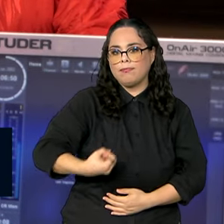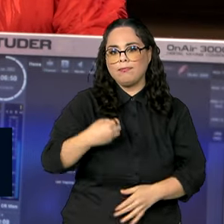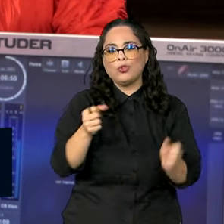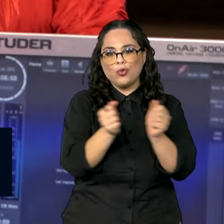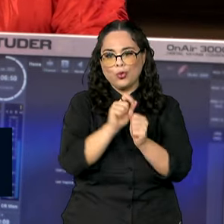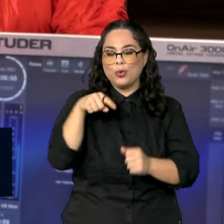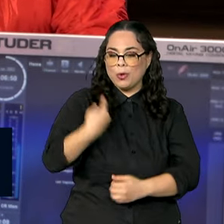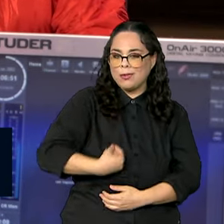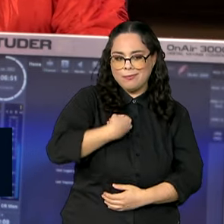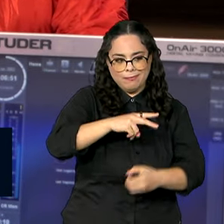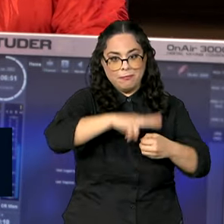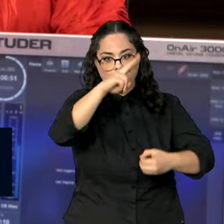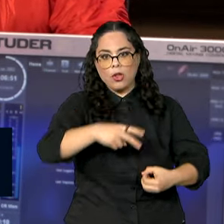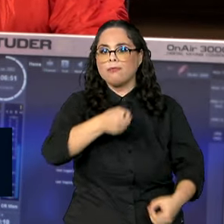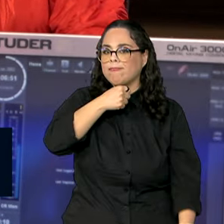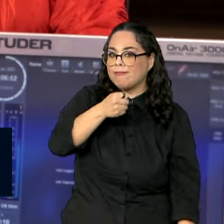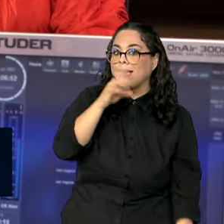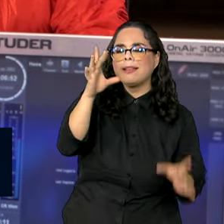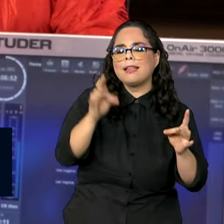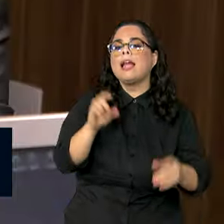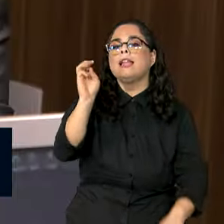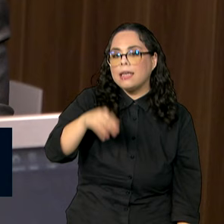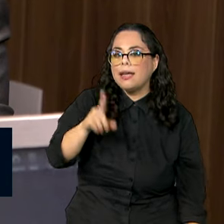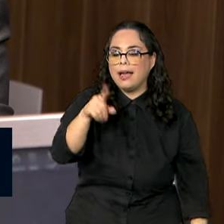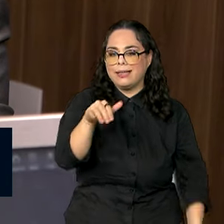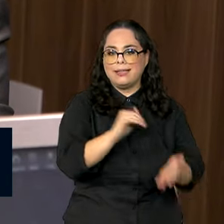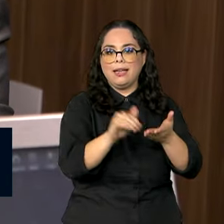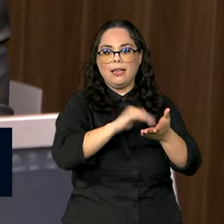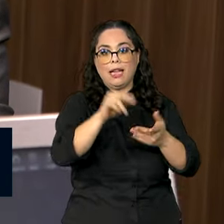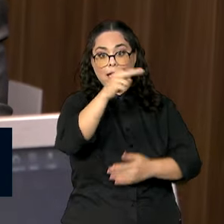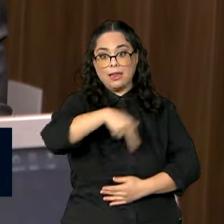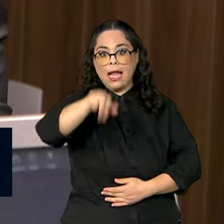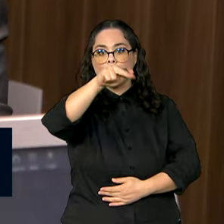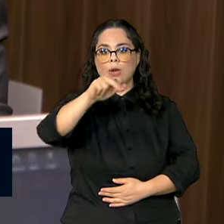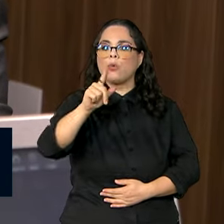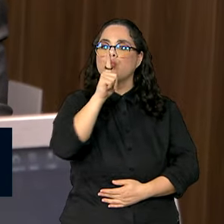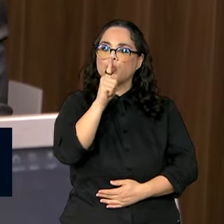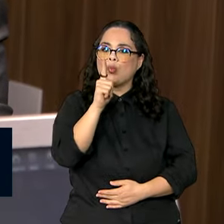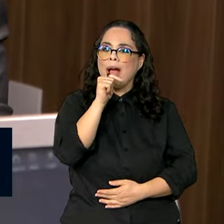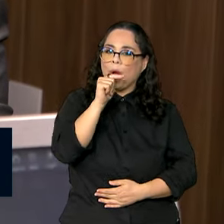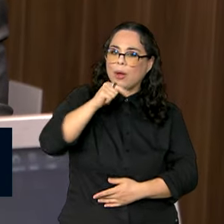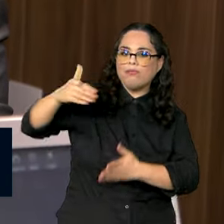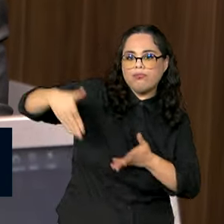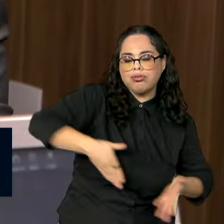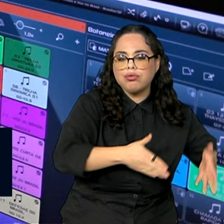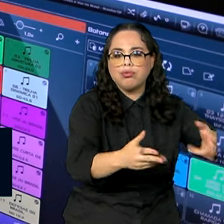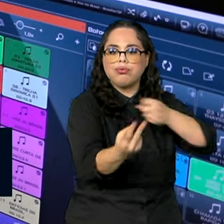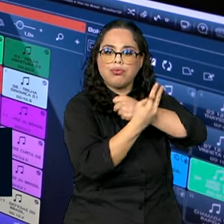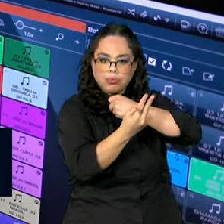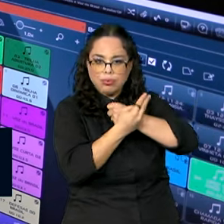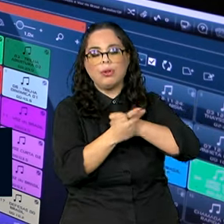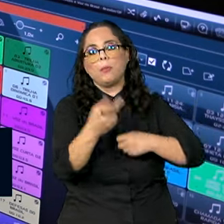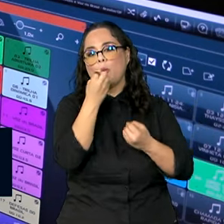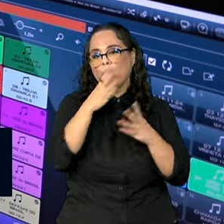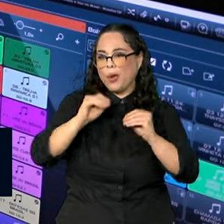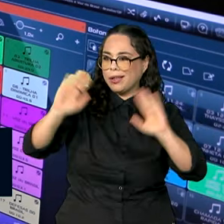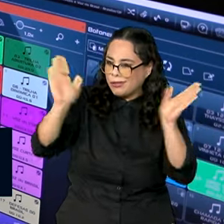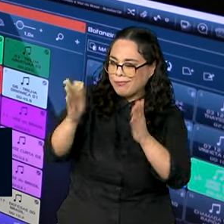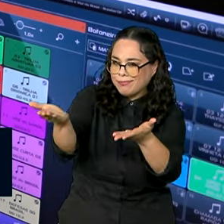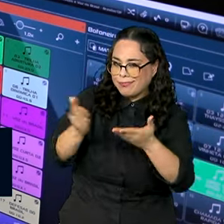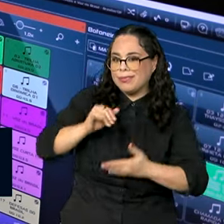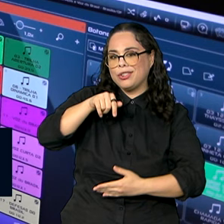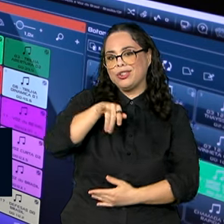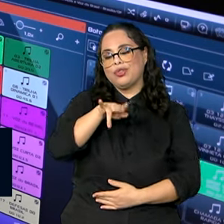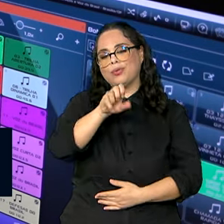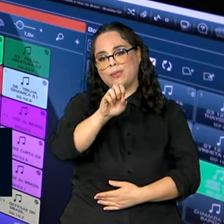conosco na Voz do Brasil e traz os detalhes é o secretário nacional de Segurança Hídrica, Giuseppe Vieira. Boa noite, secretário. Boa noite